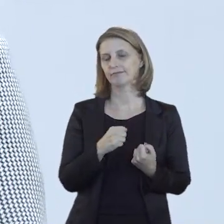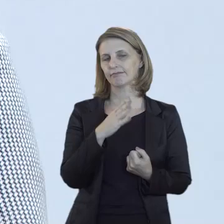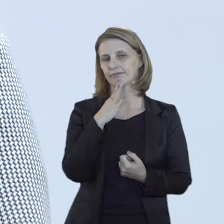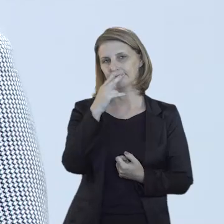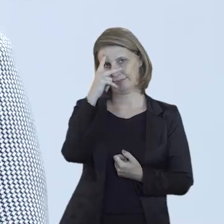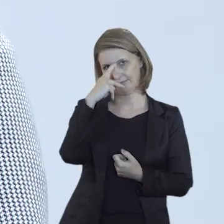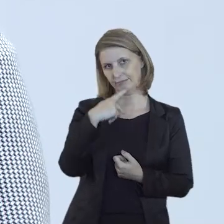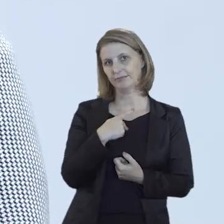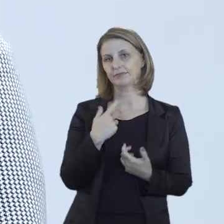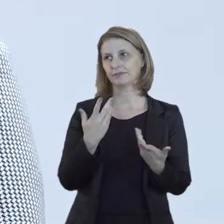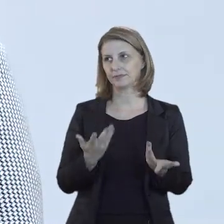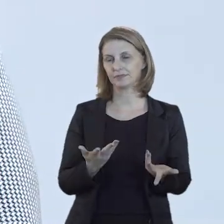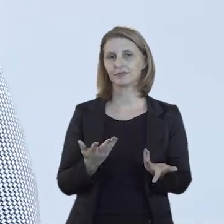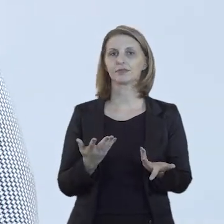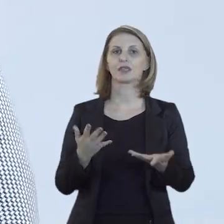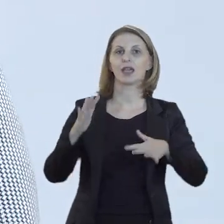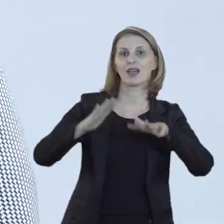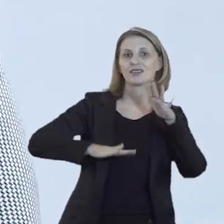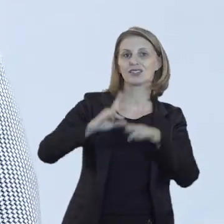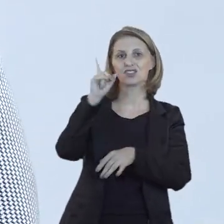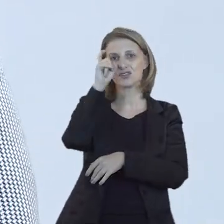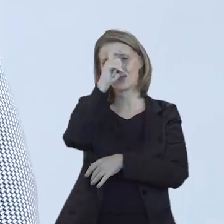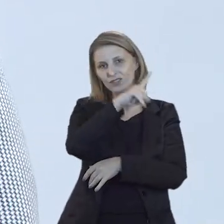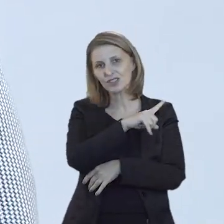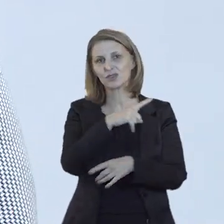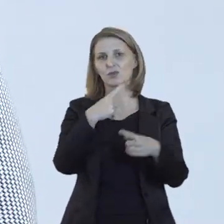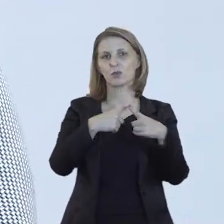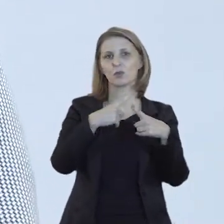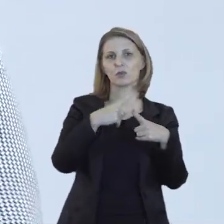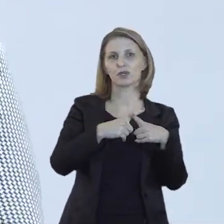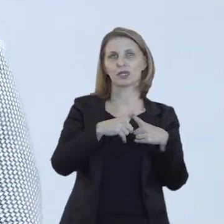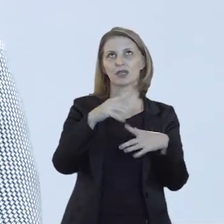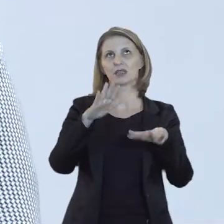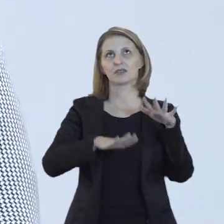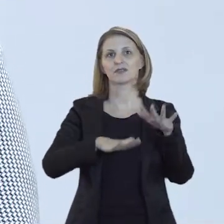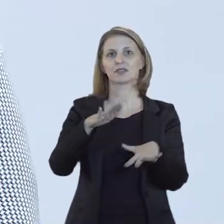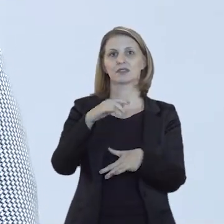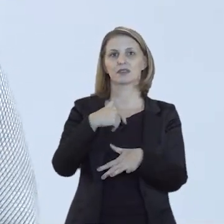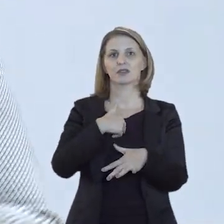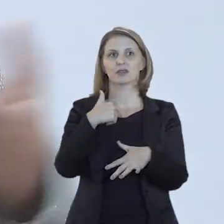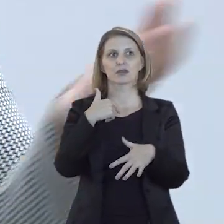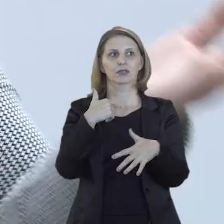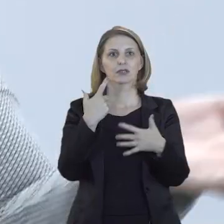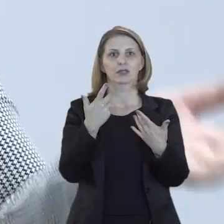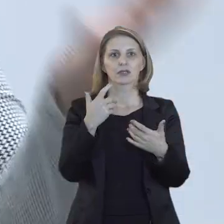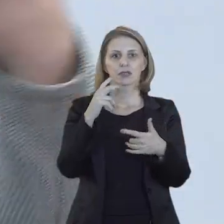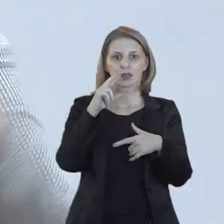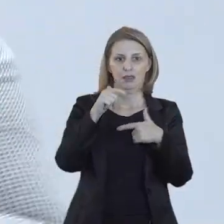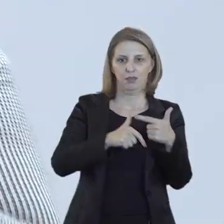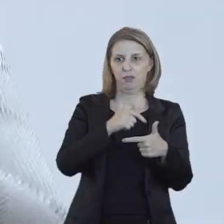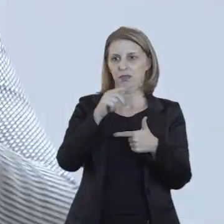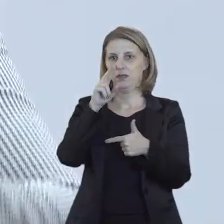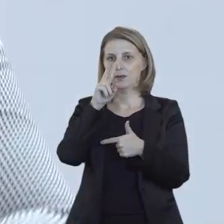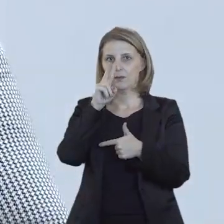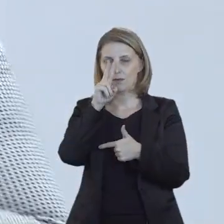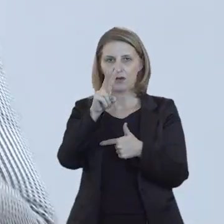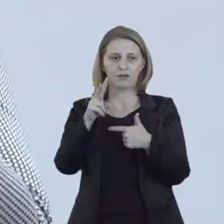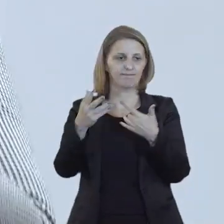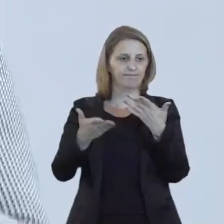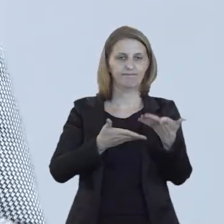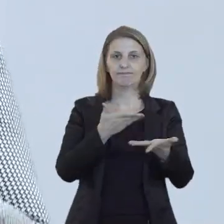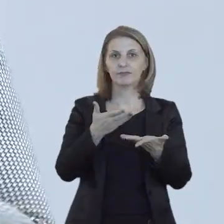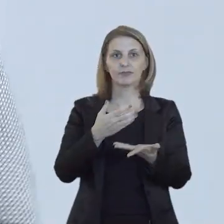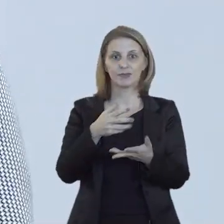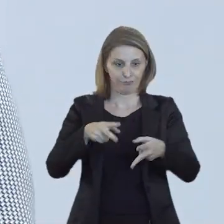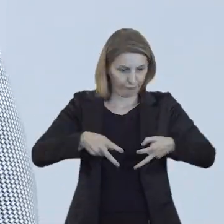fazer isso a partir do momento que eu me conhecer. Né? E às vezes é difícil, porque às vezes eu estou num ciclo tão grande,